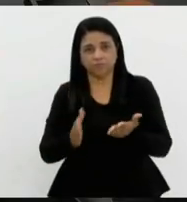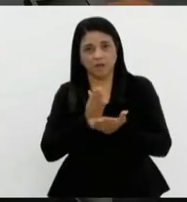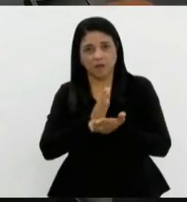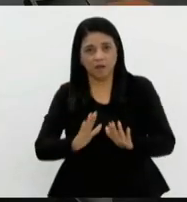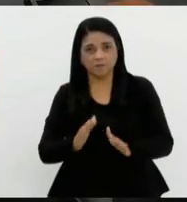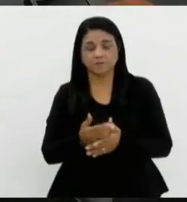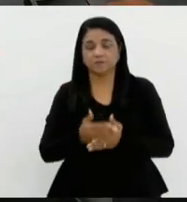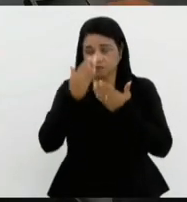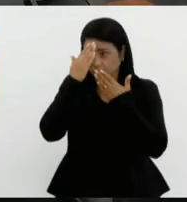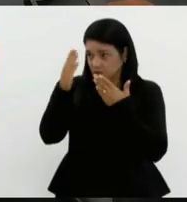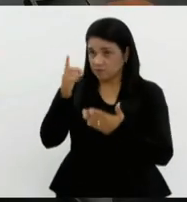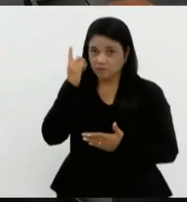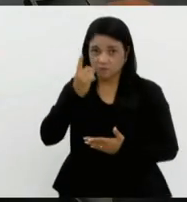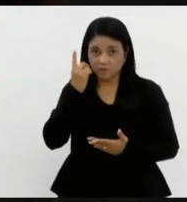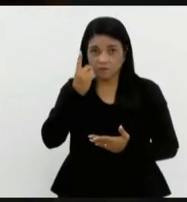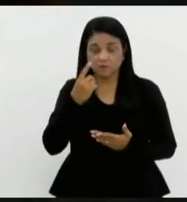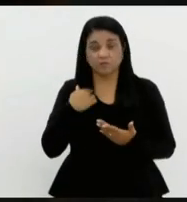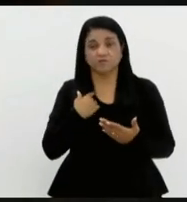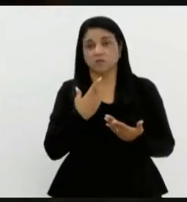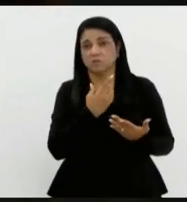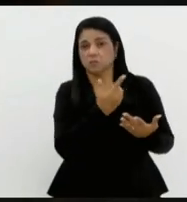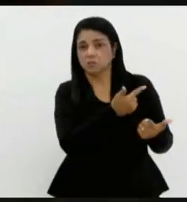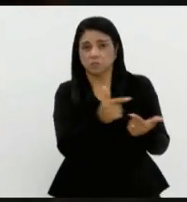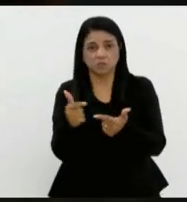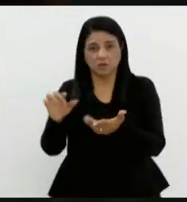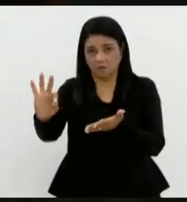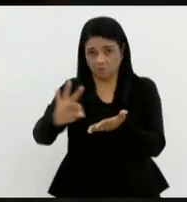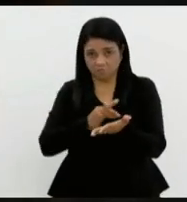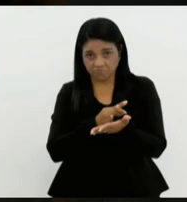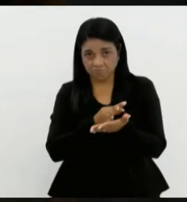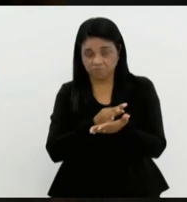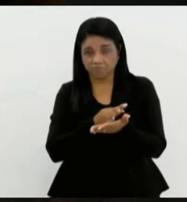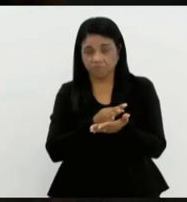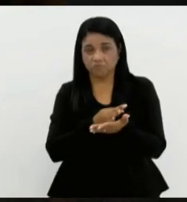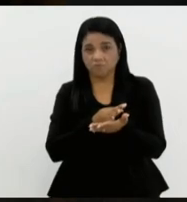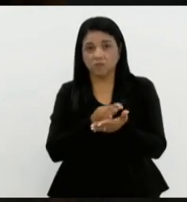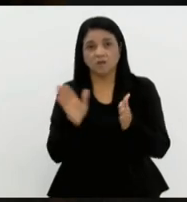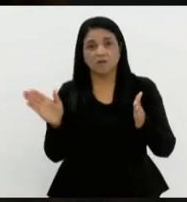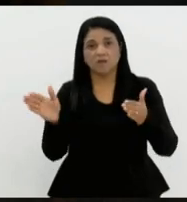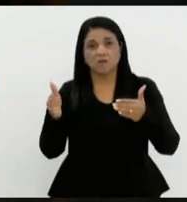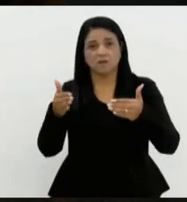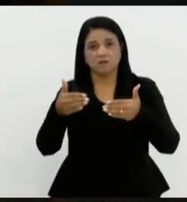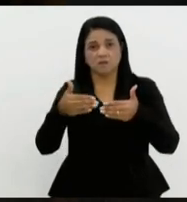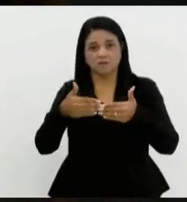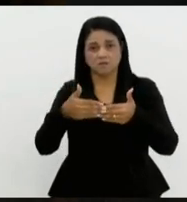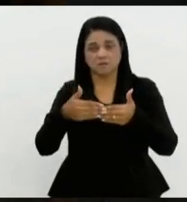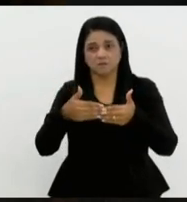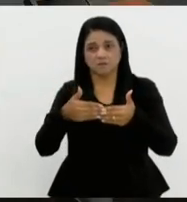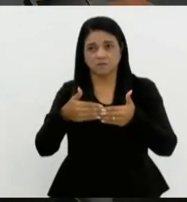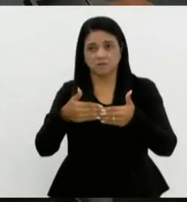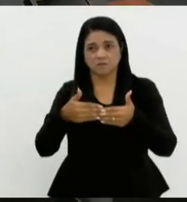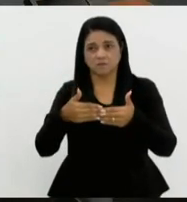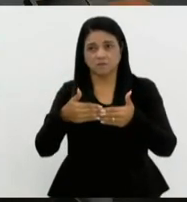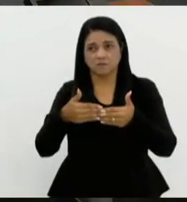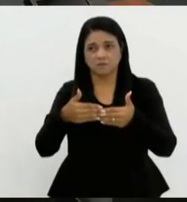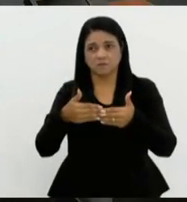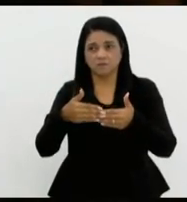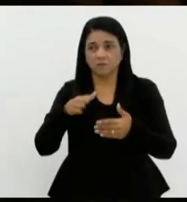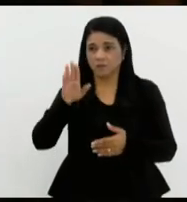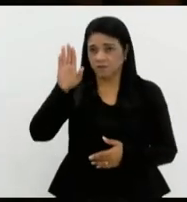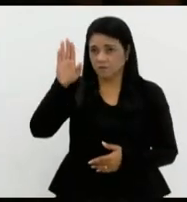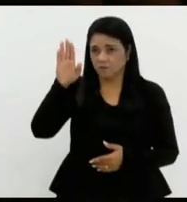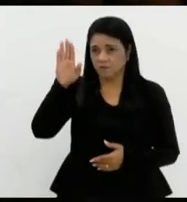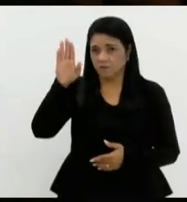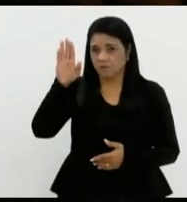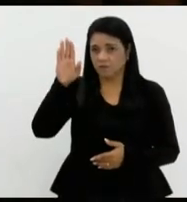Obrigado, deputado. Não tendo mais nada a tratar, dou como encerrada. Opa, você ia falar? Fala. E